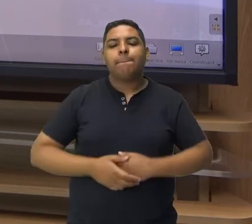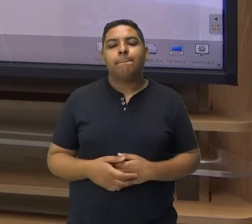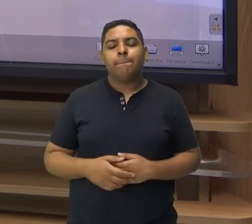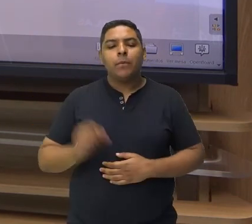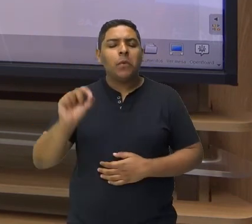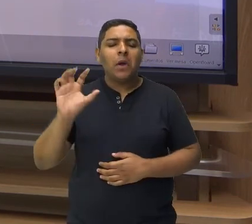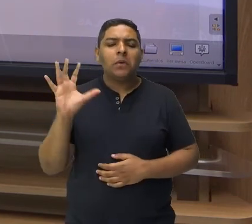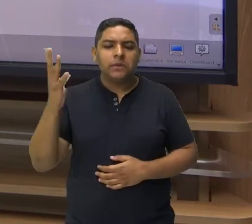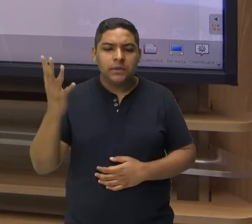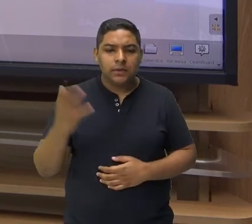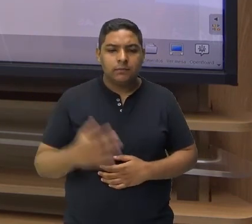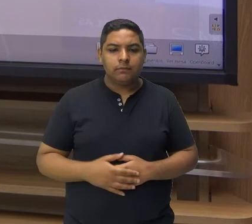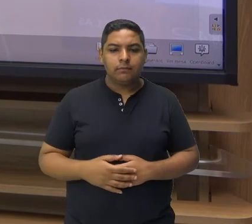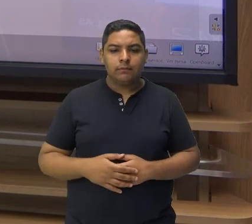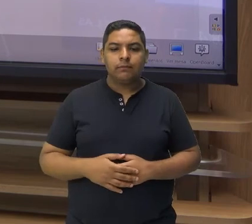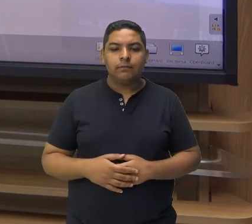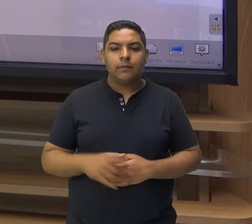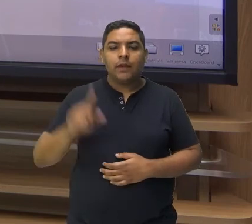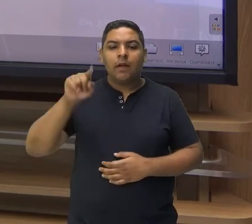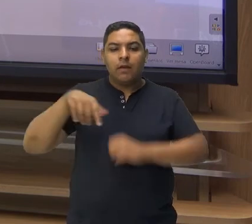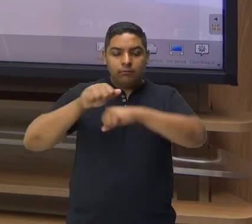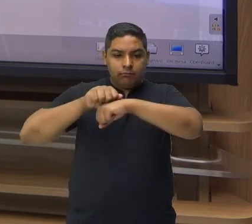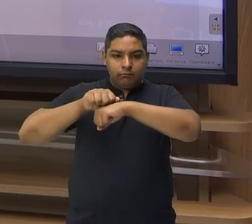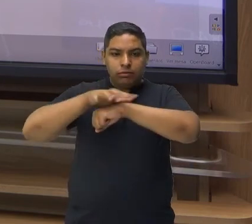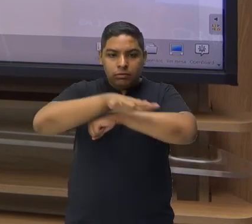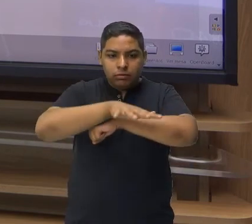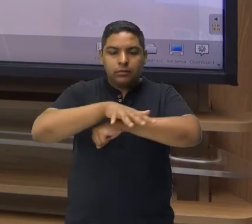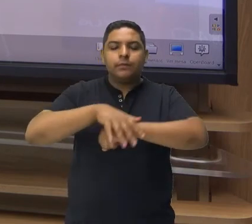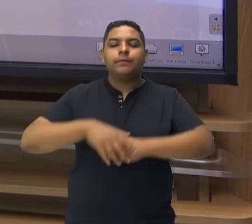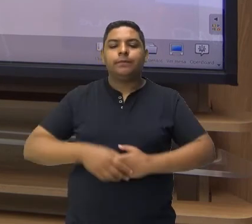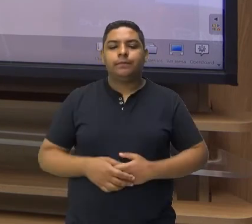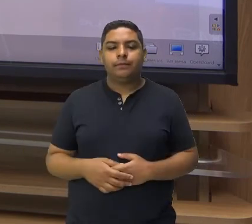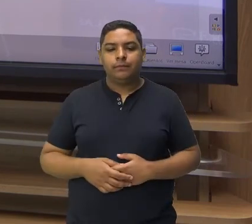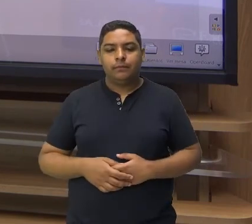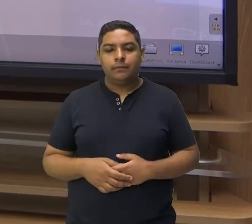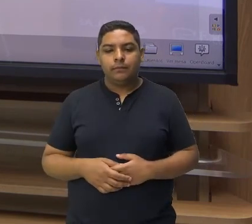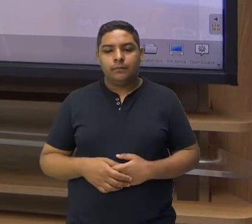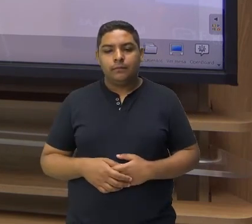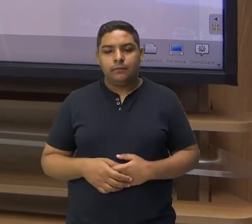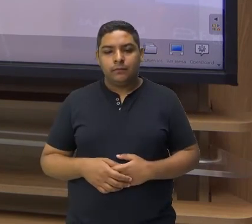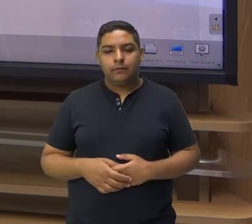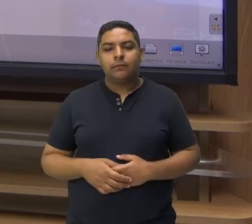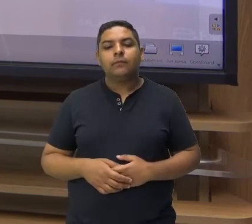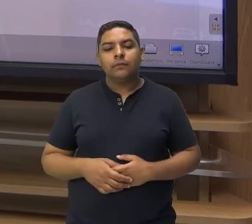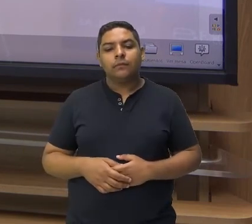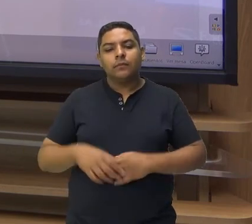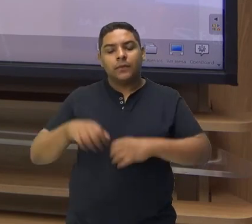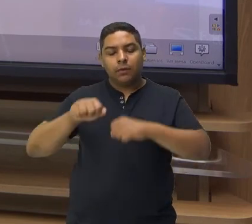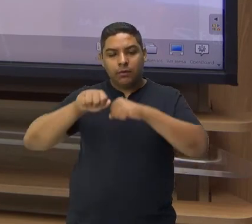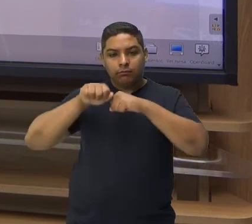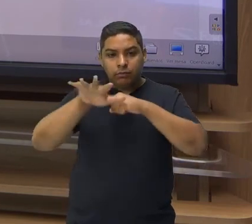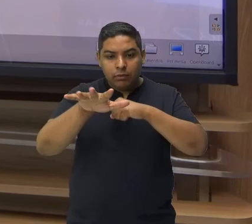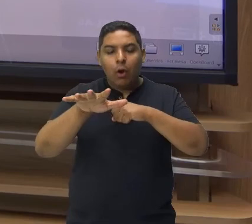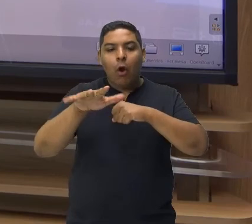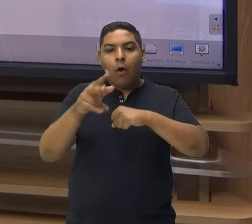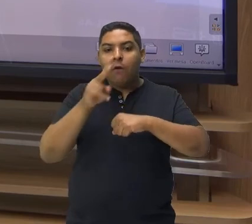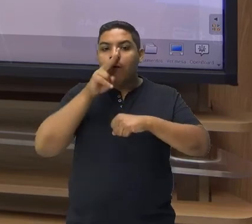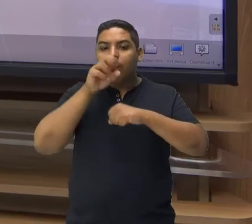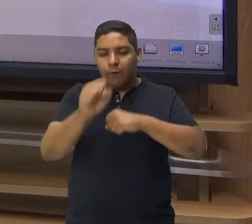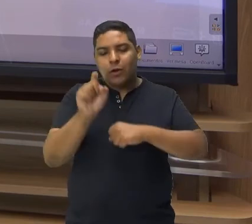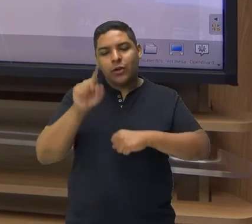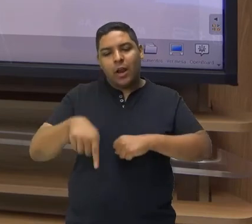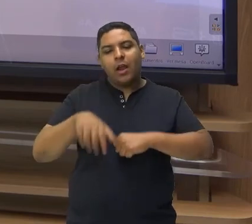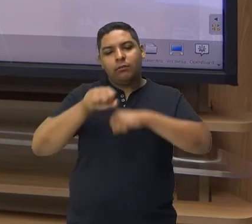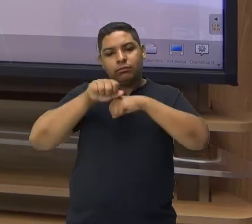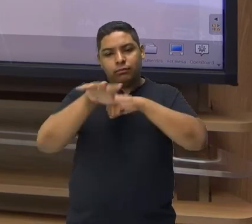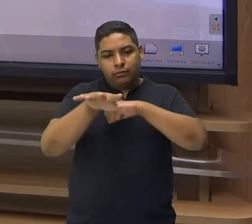que acontecia? Eu estava descarregando o capacitor. Aí, com essa descarga do capacitor, vinha aquela luz bem forte que era o flash,